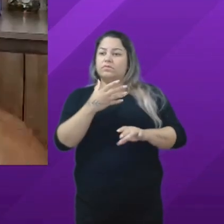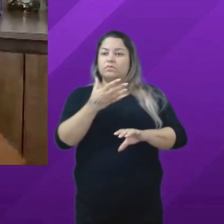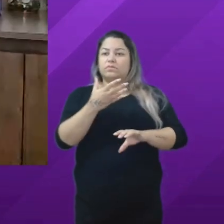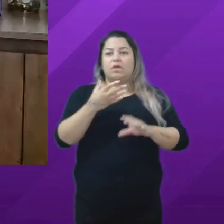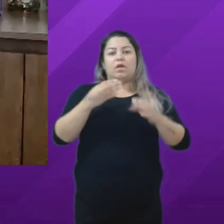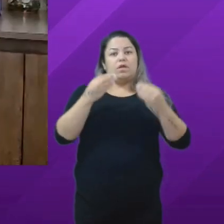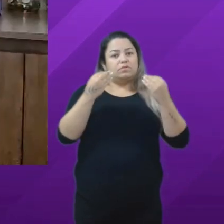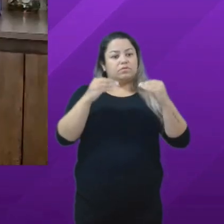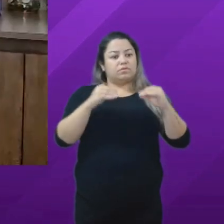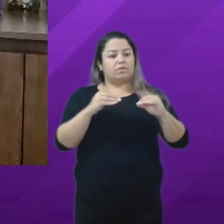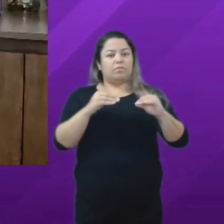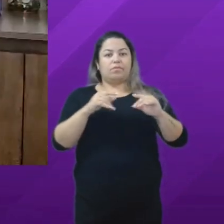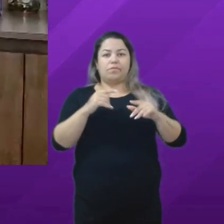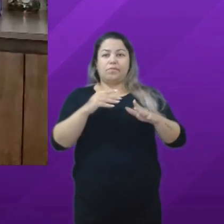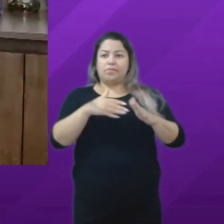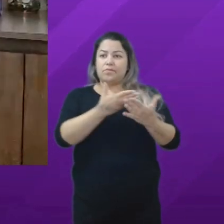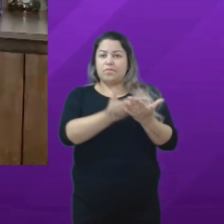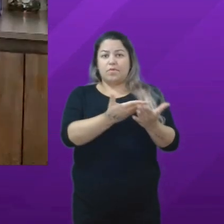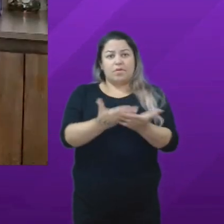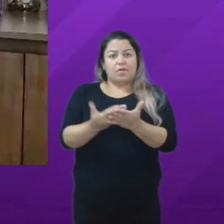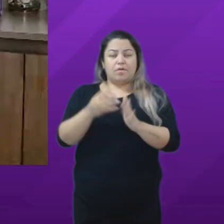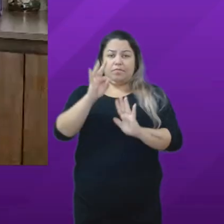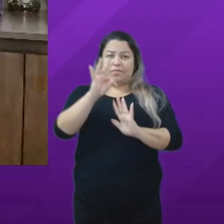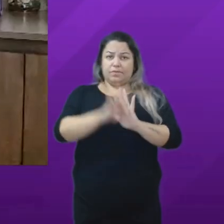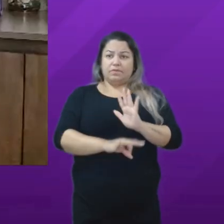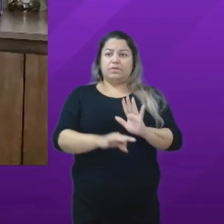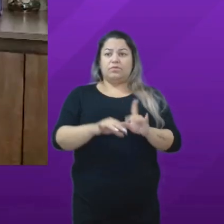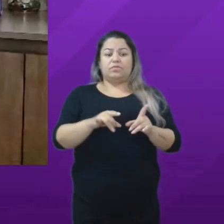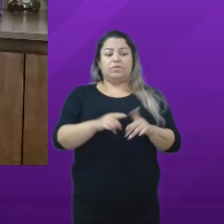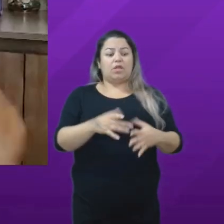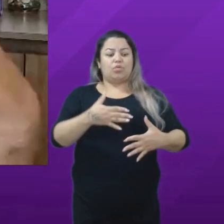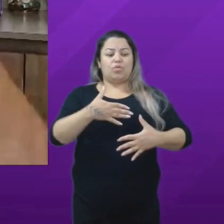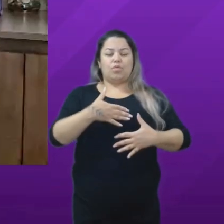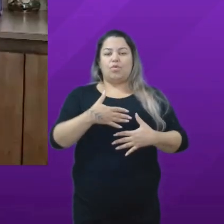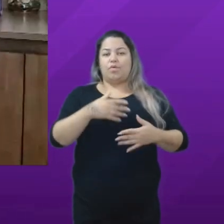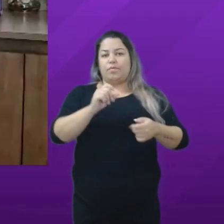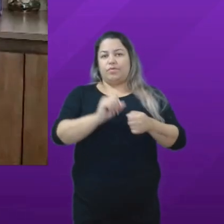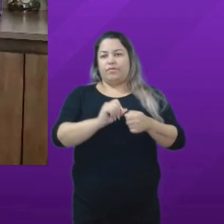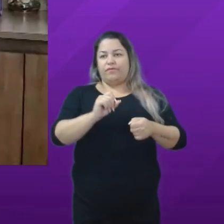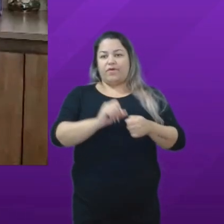da estruturação do texto, porque ela está ali no corpo, no fazer, no